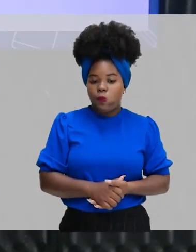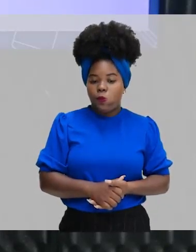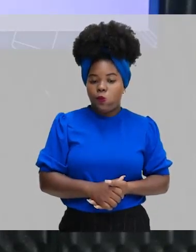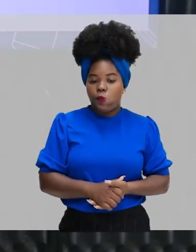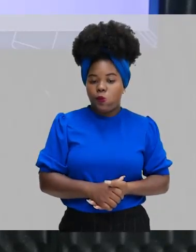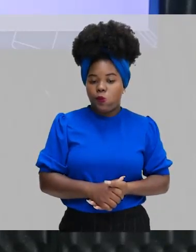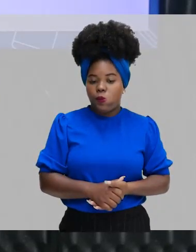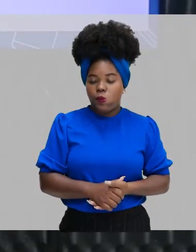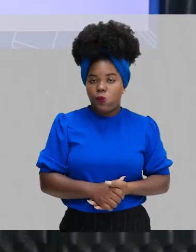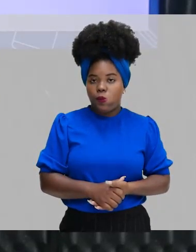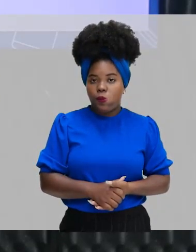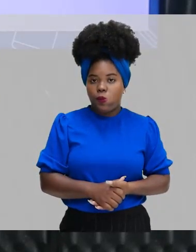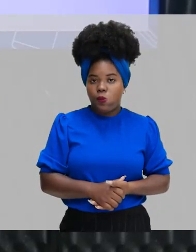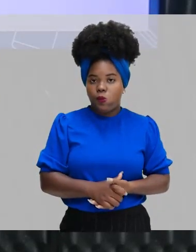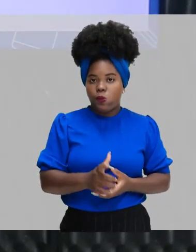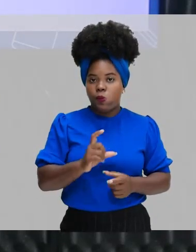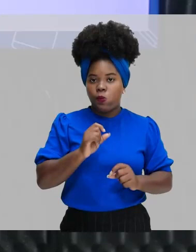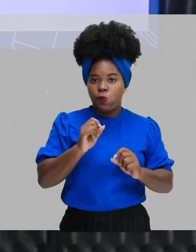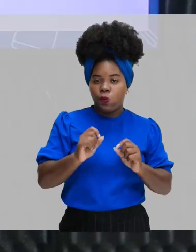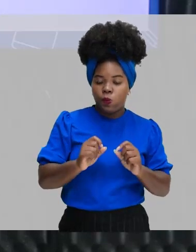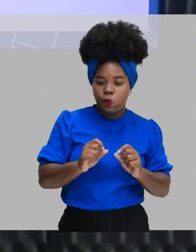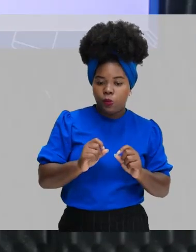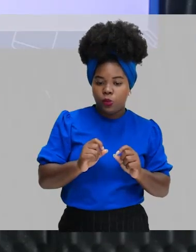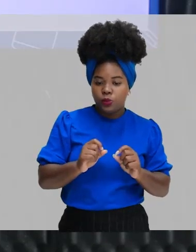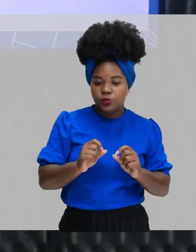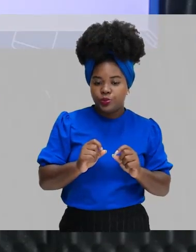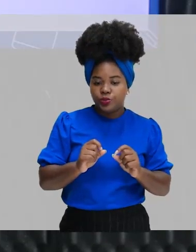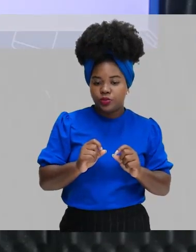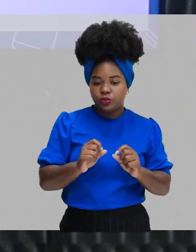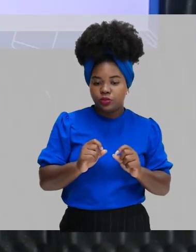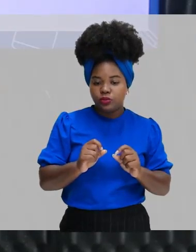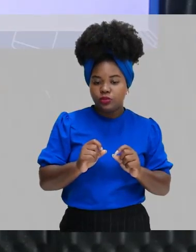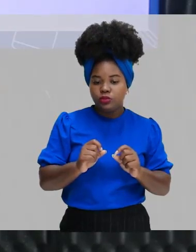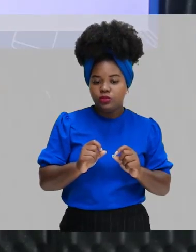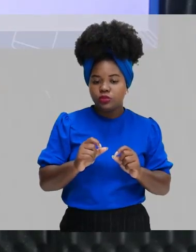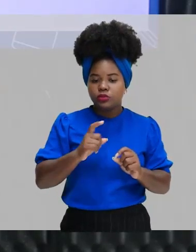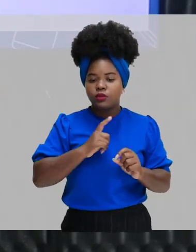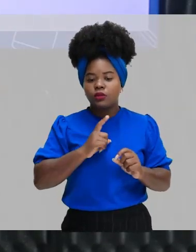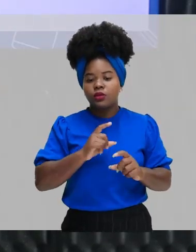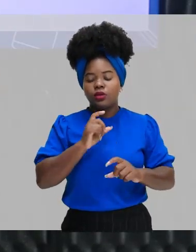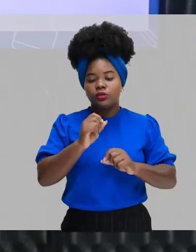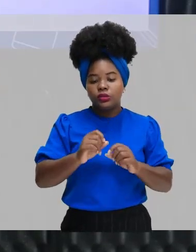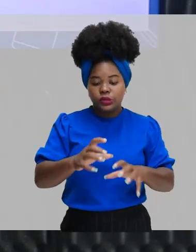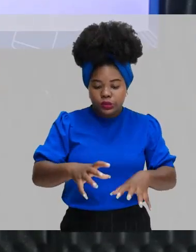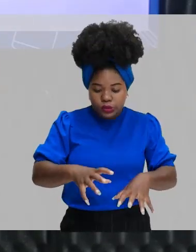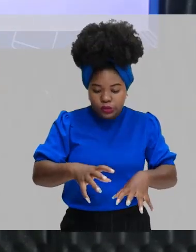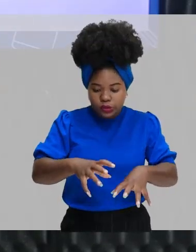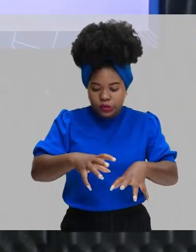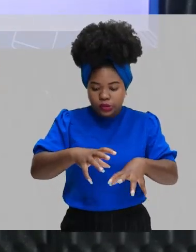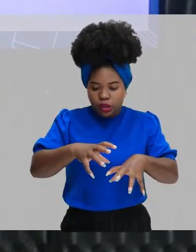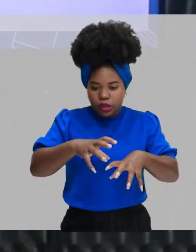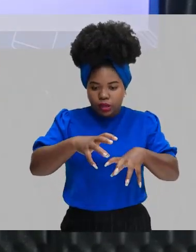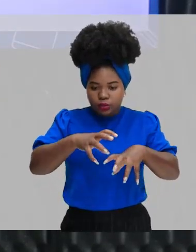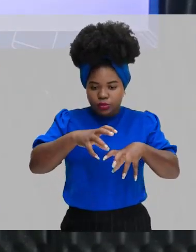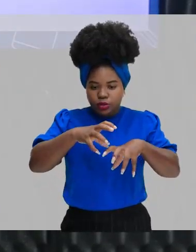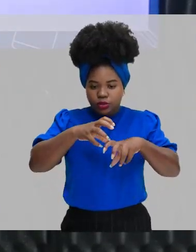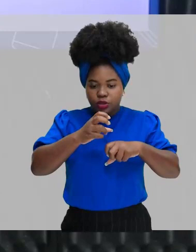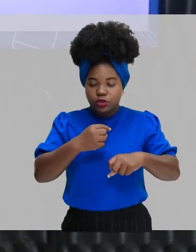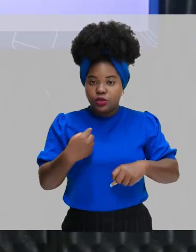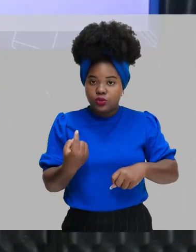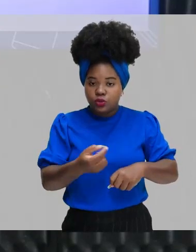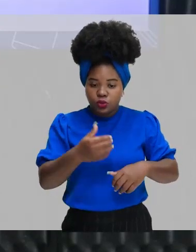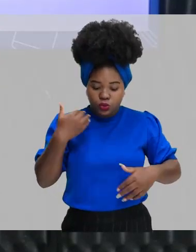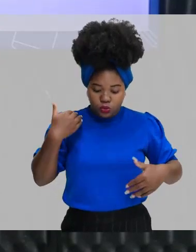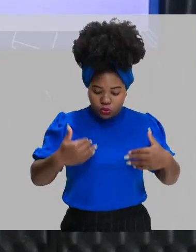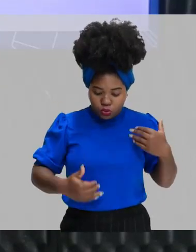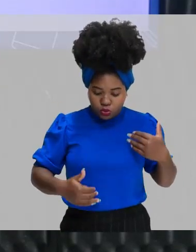vão ter uma eh uma certa um certo poder de penetração no nosso corpo bom